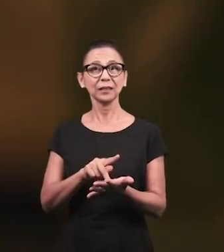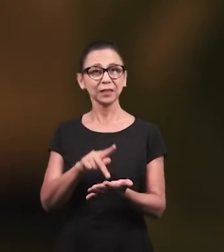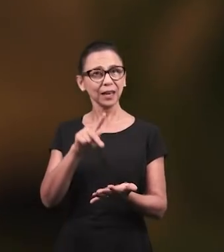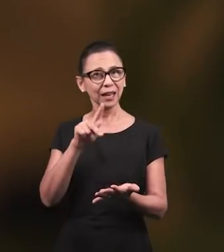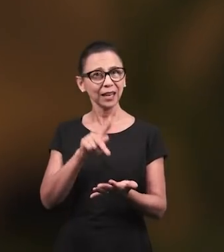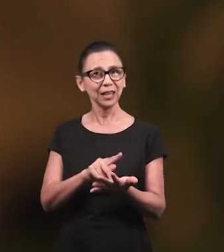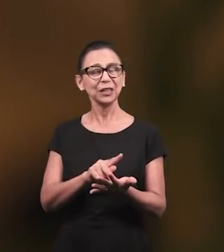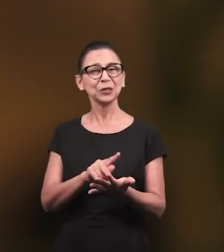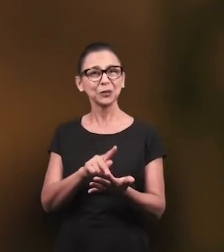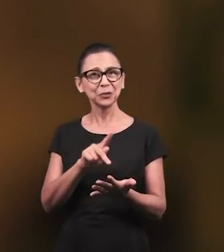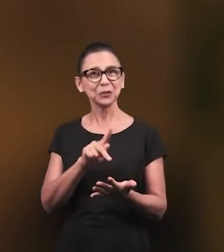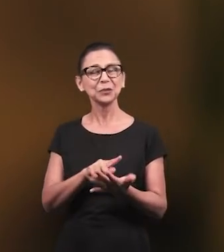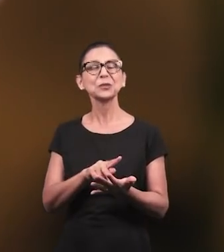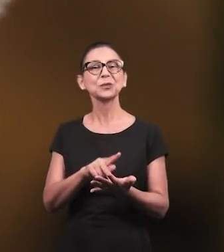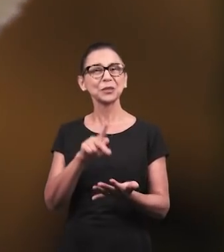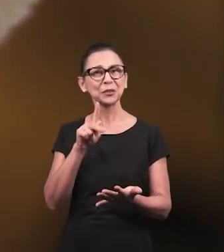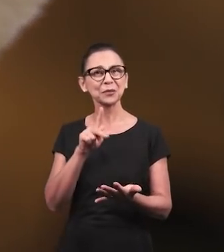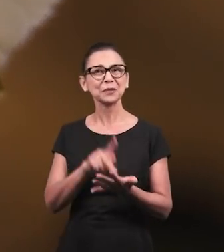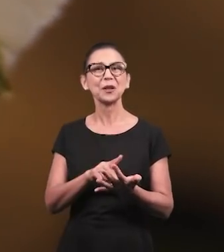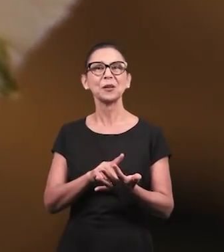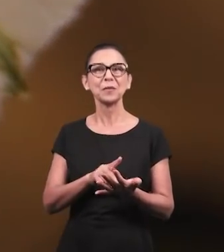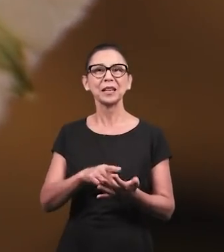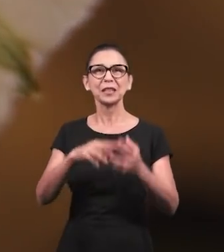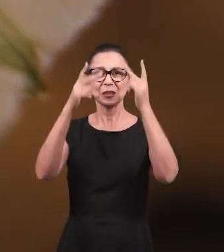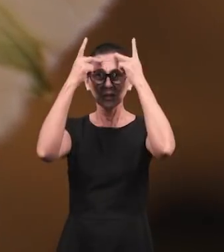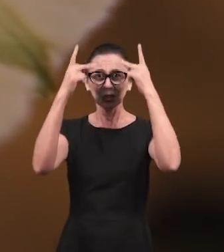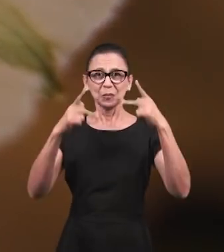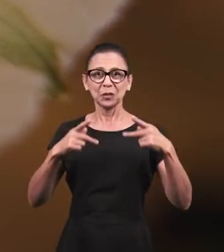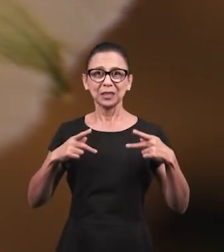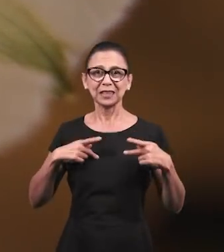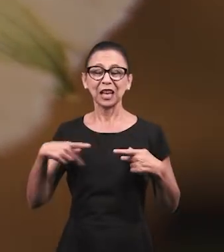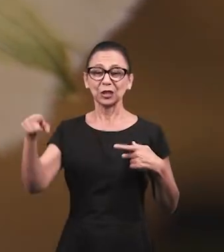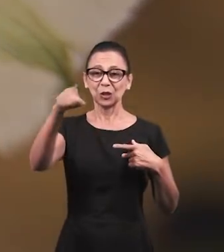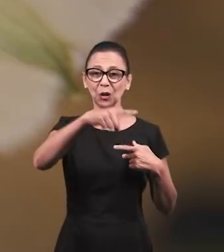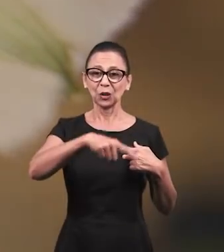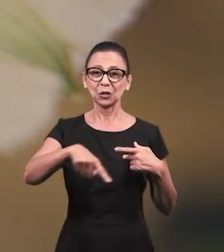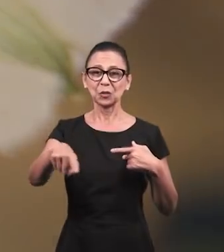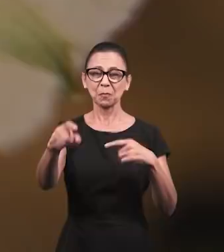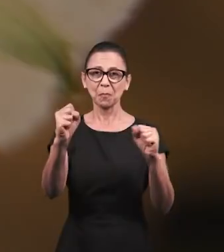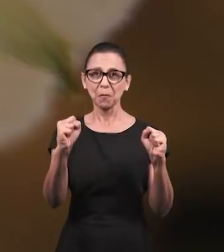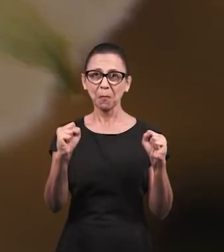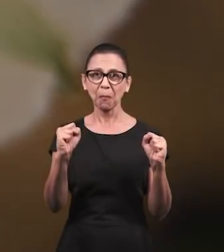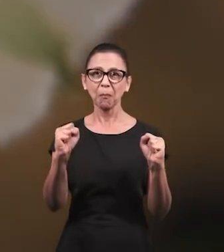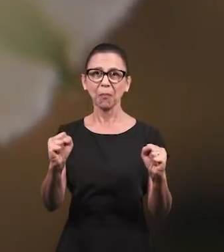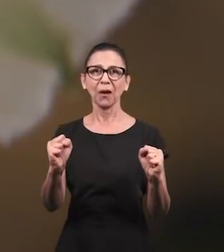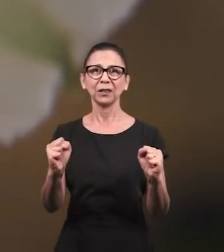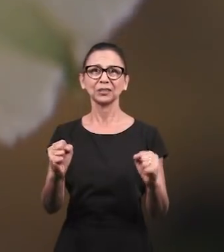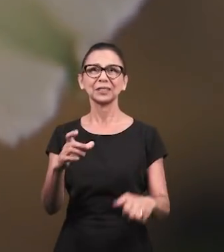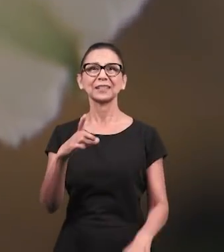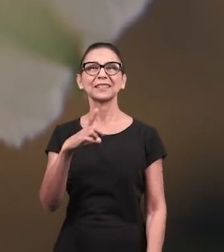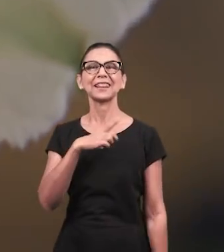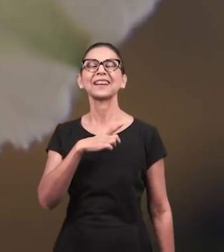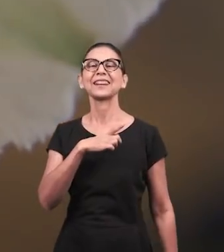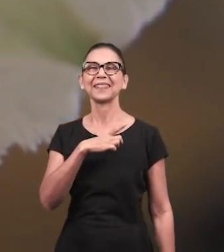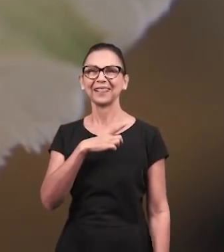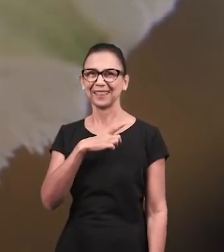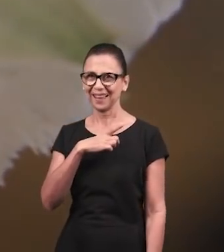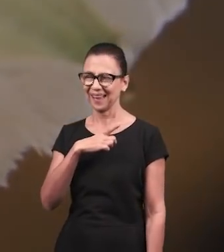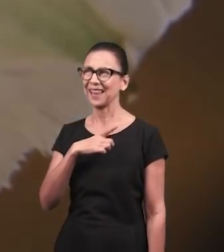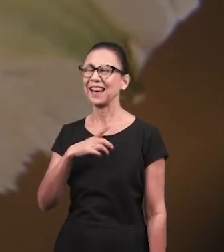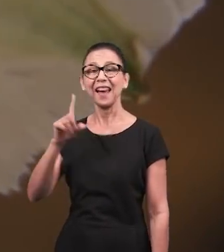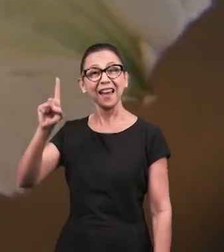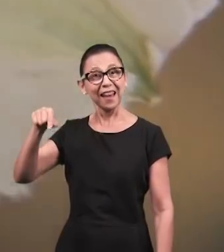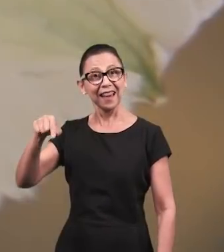o amor verdadeiro que o homem pode. Ele